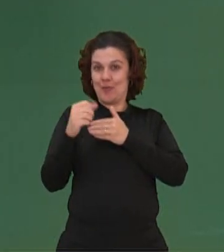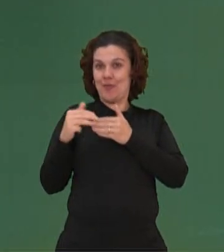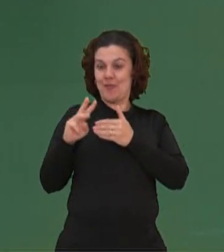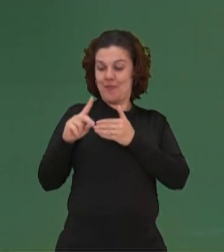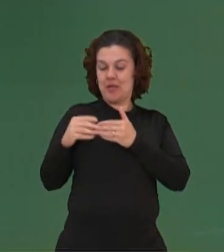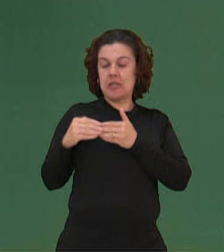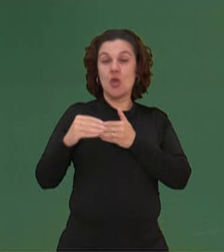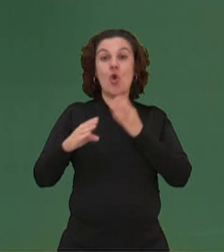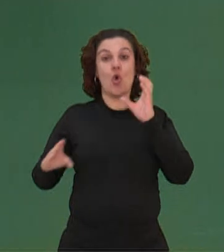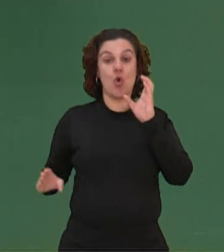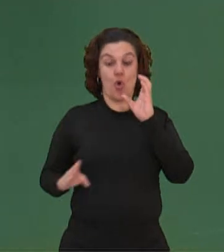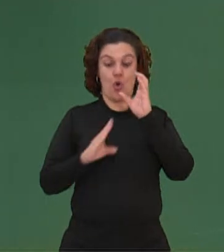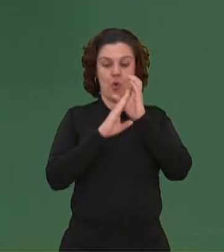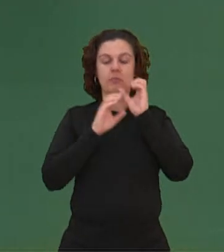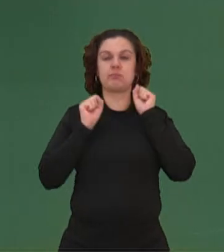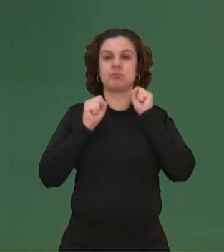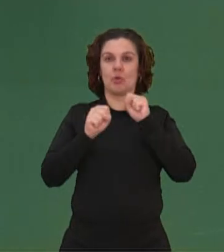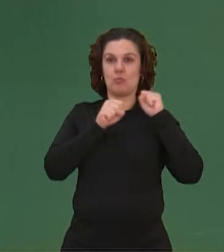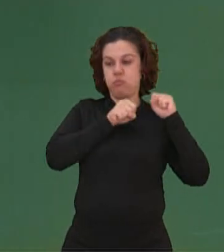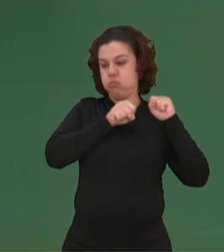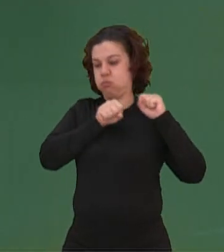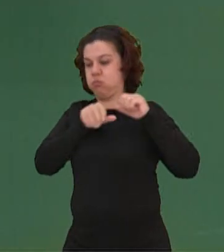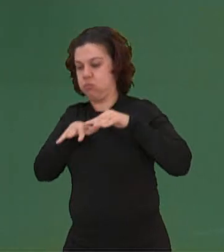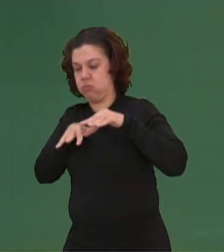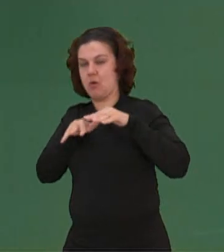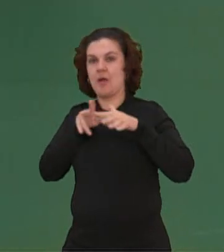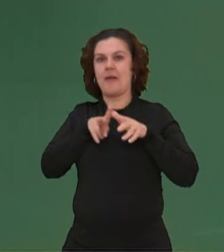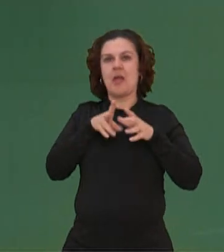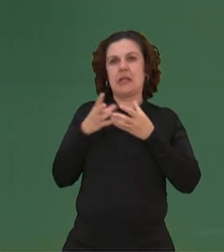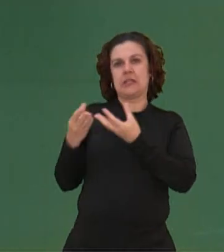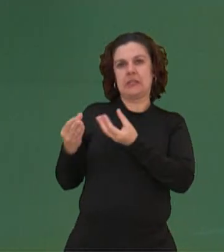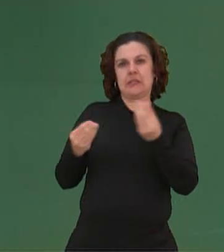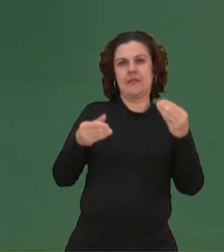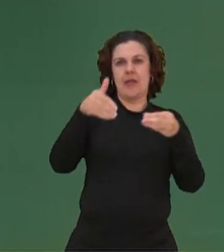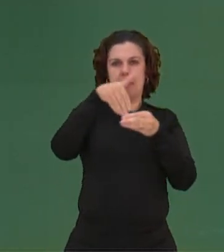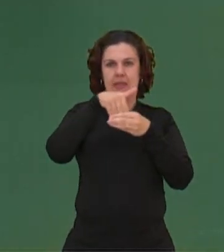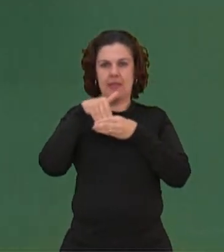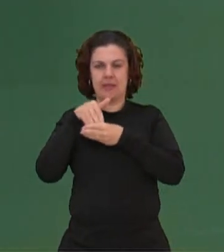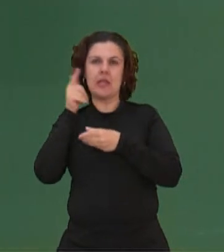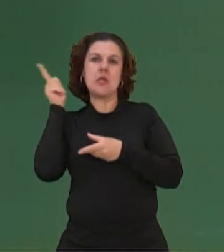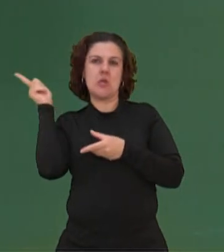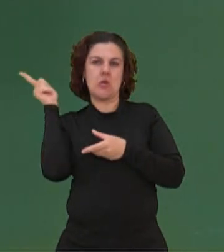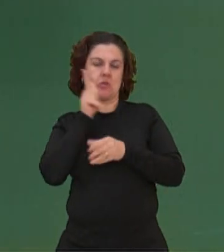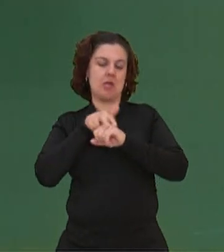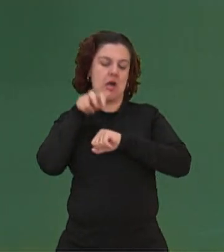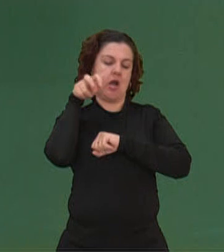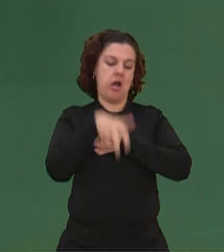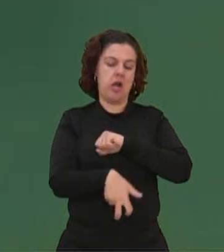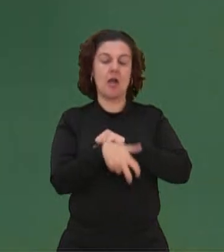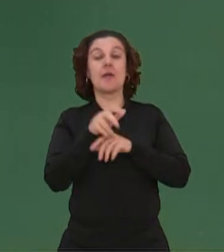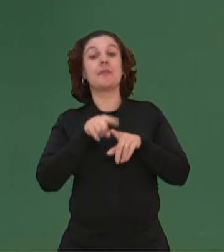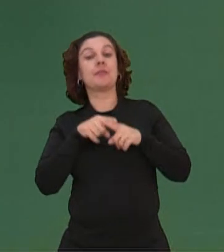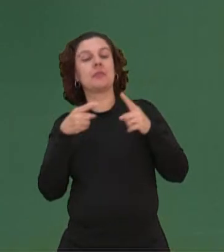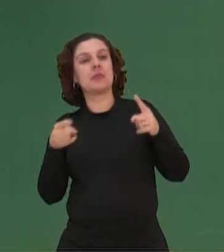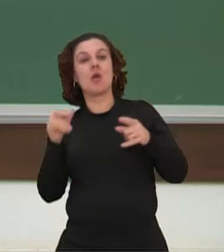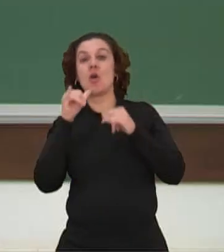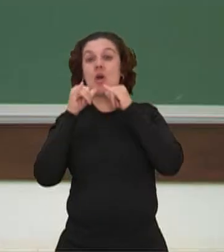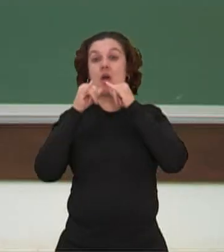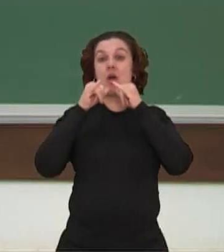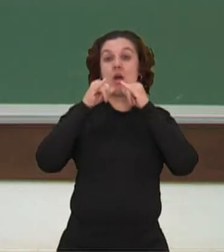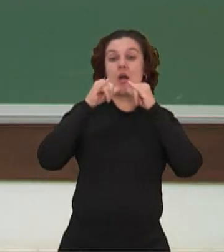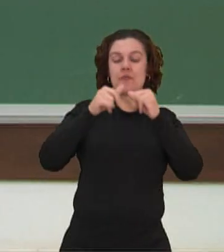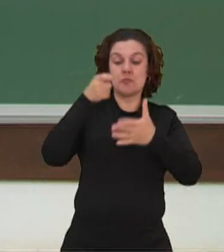os comunistas poderiam tomar conta do Congresso e ter vários eleitos aí, dar esse golpe, e ainda anunciou esse